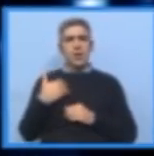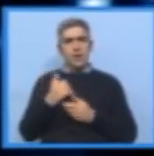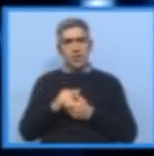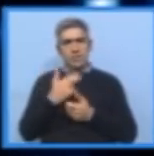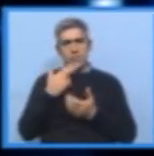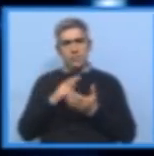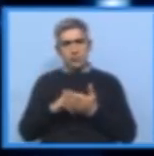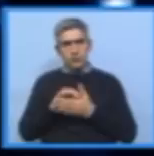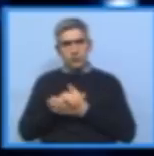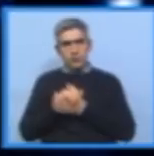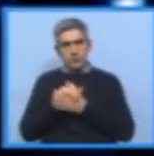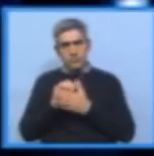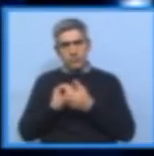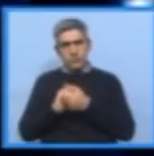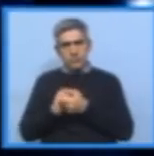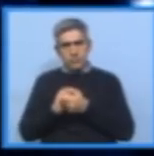concreta, fraterna,